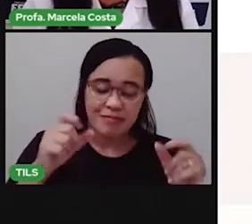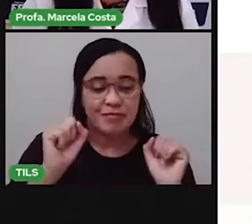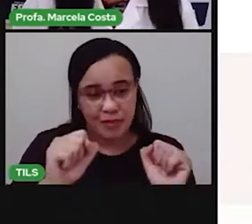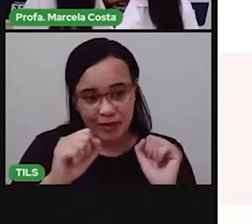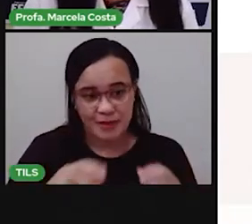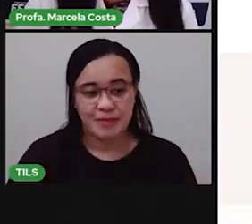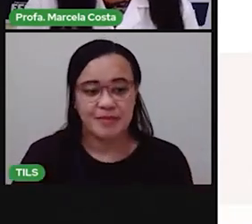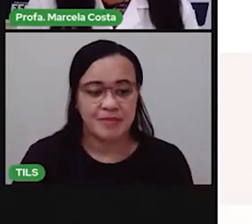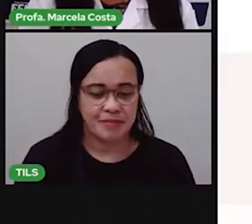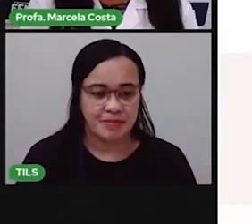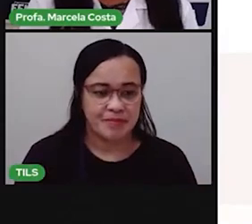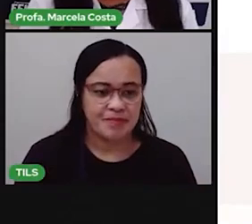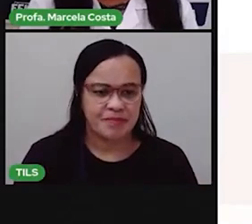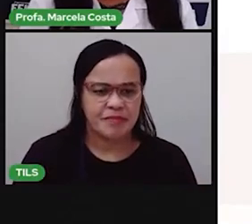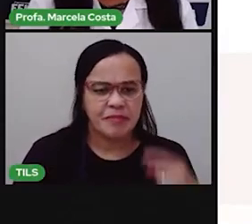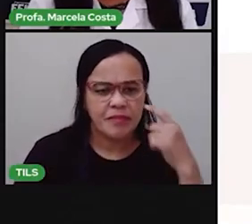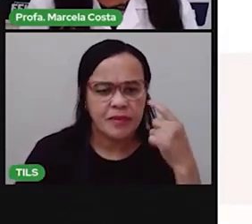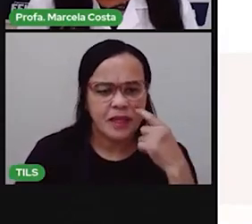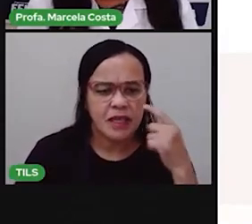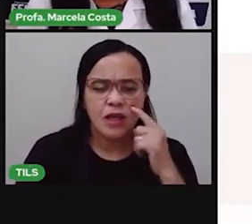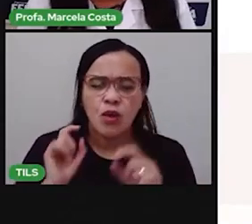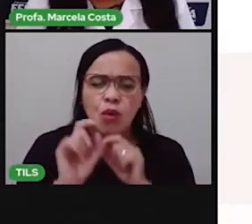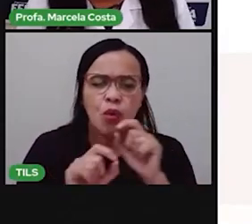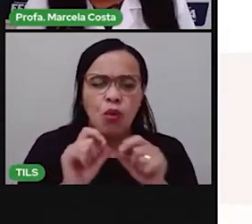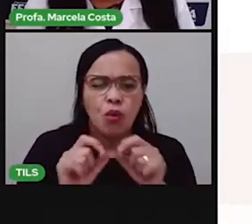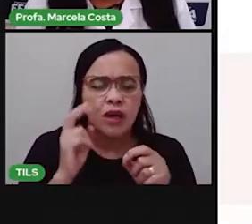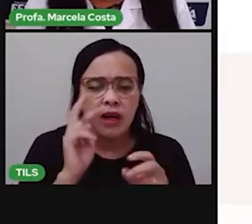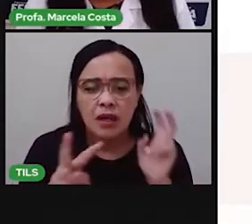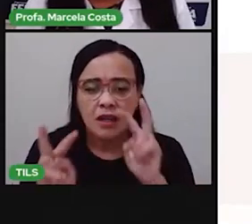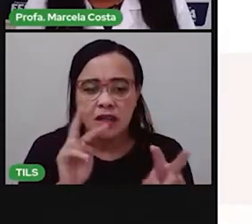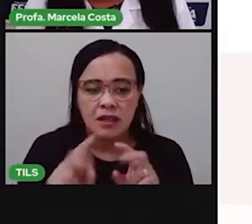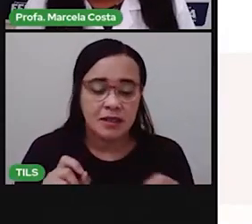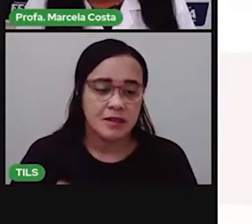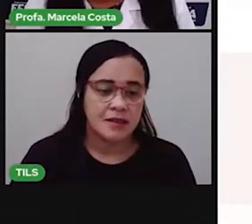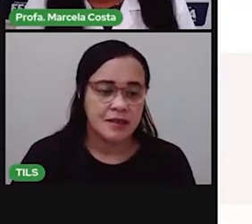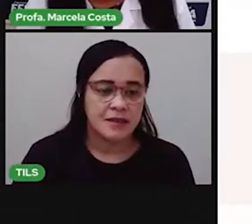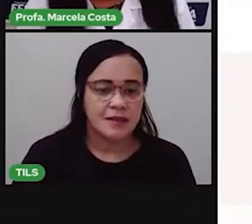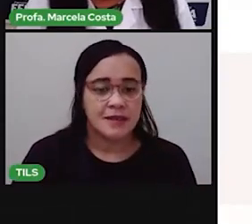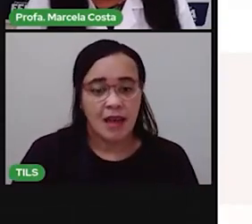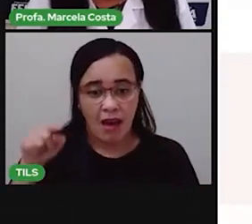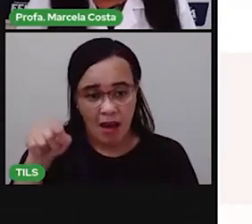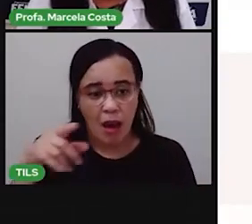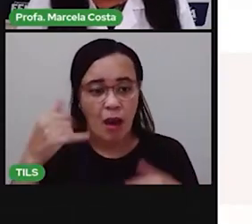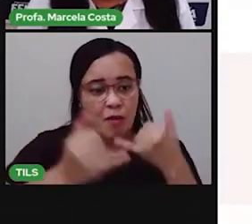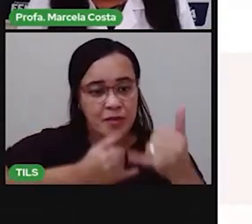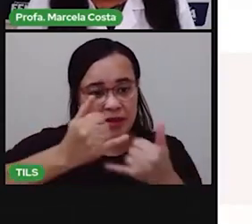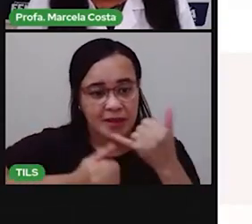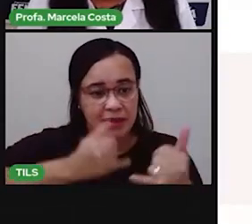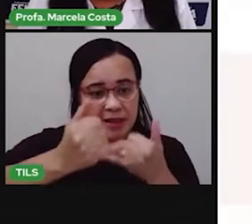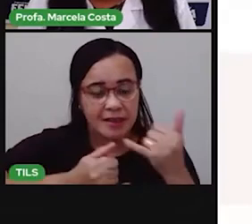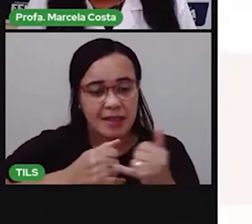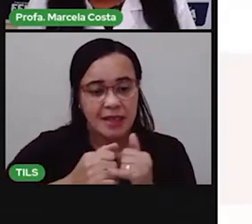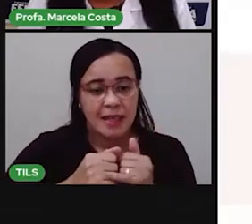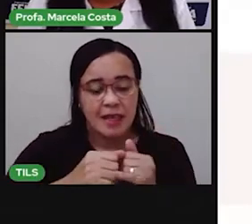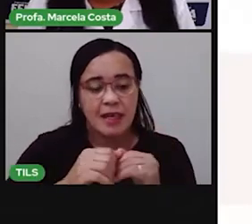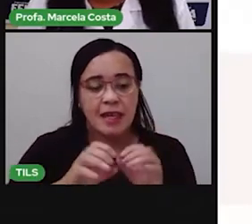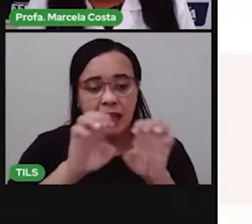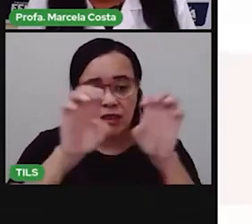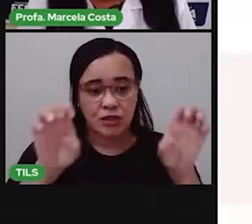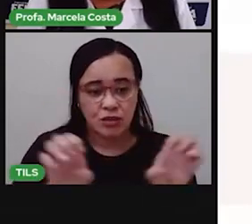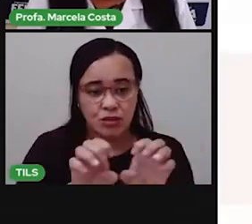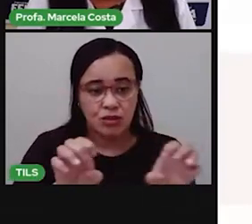Vocês conseguem observar que essa parlenda está estruturada em